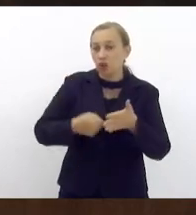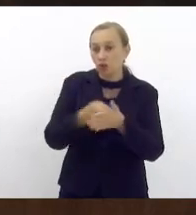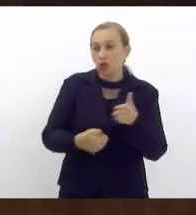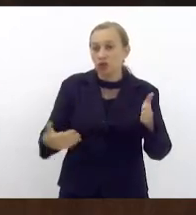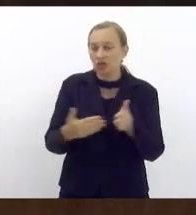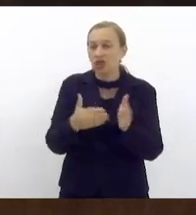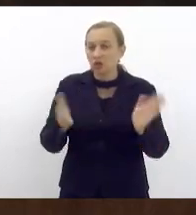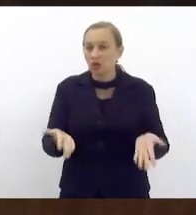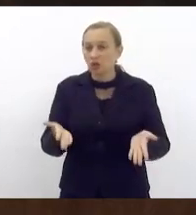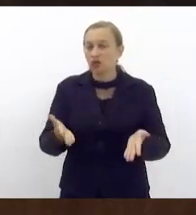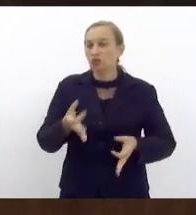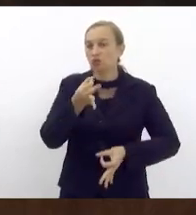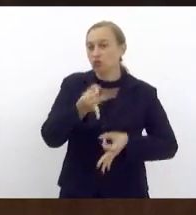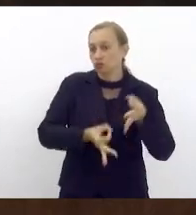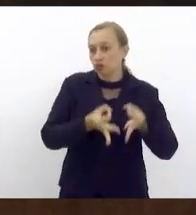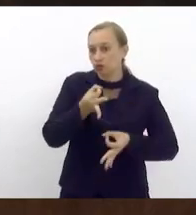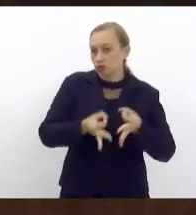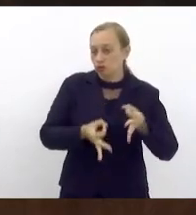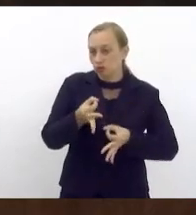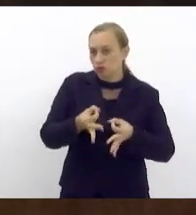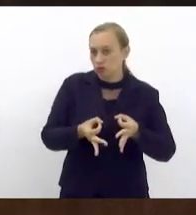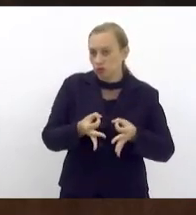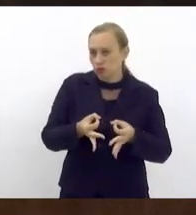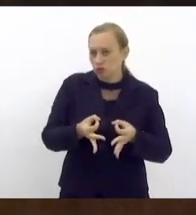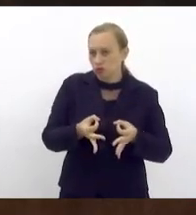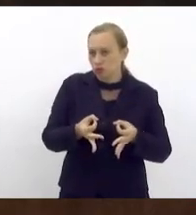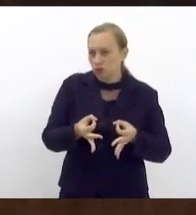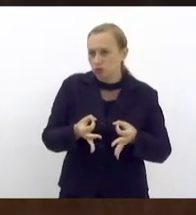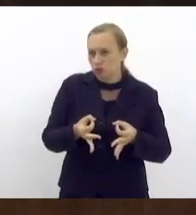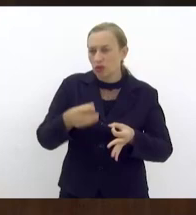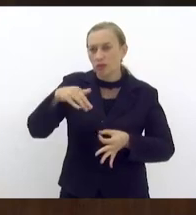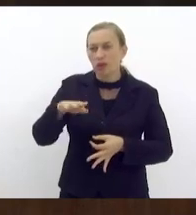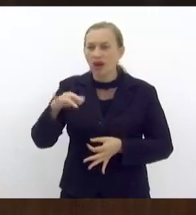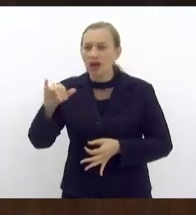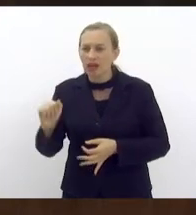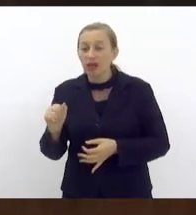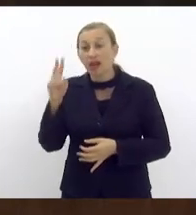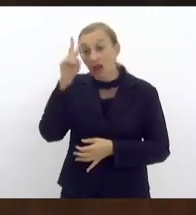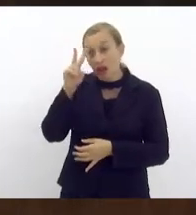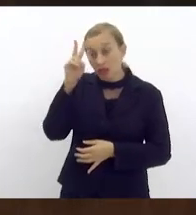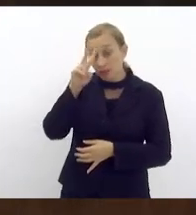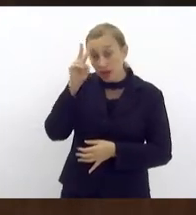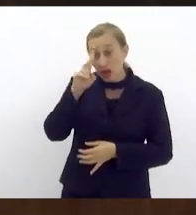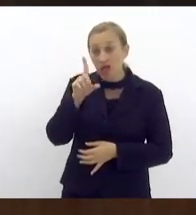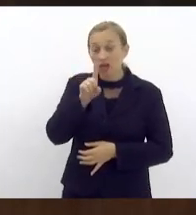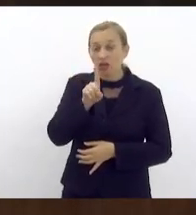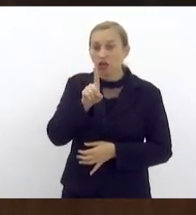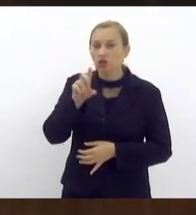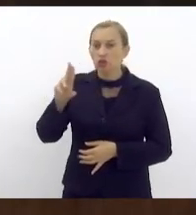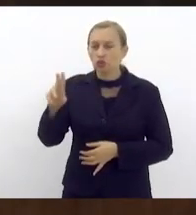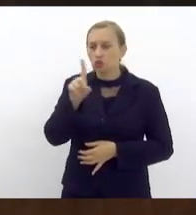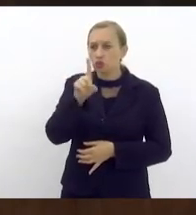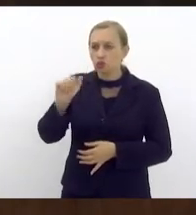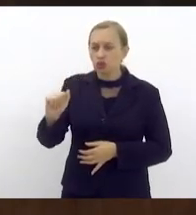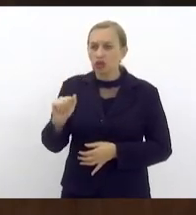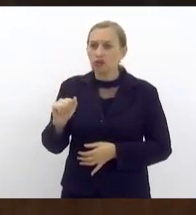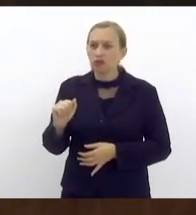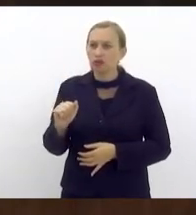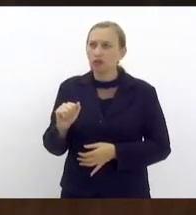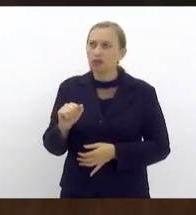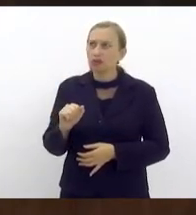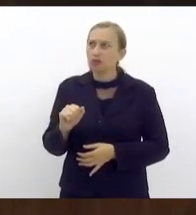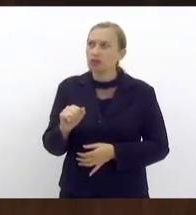hoje por justiça por Maria Eduarda e lembrar que a Duda ela tinha não só